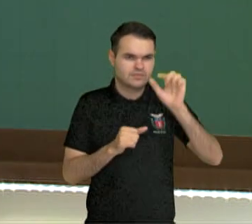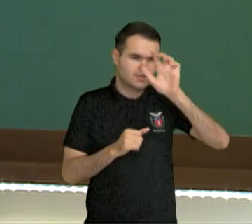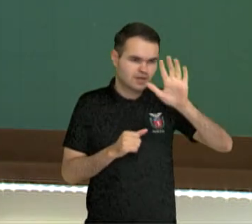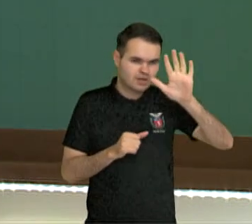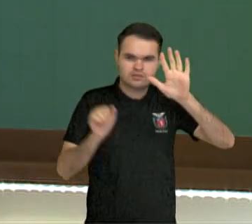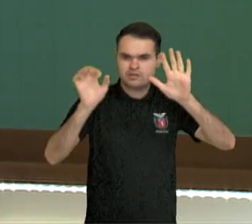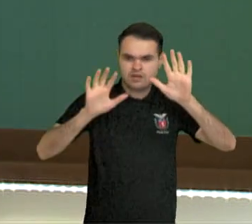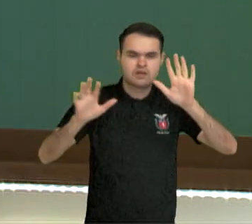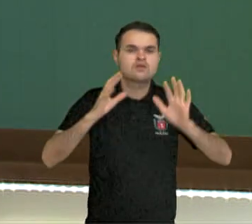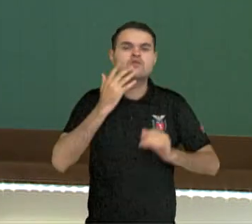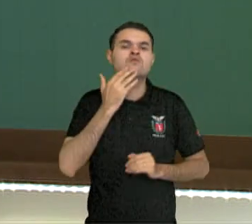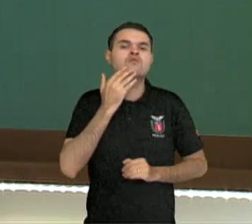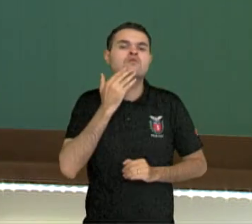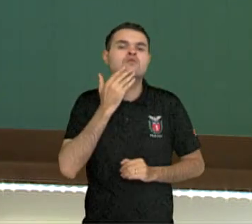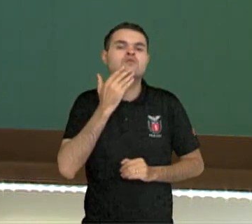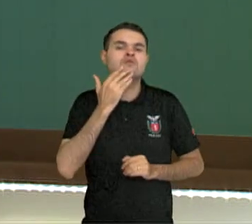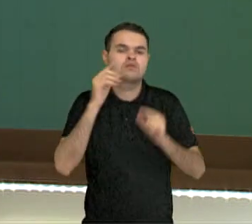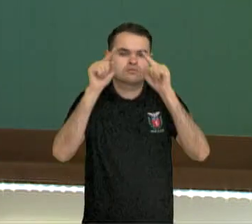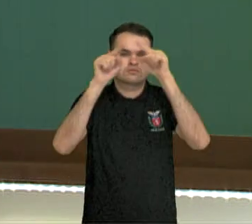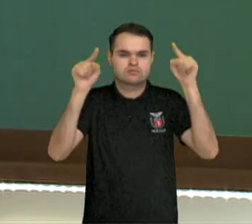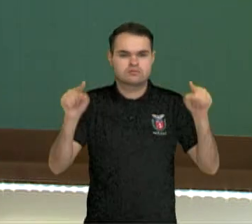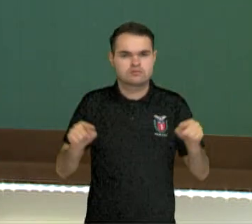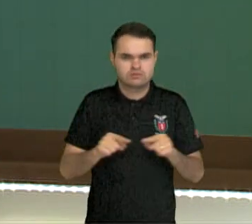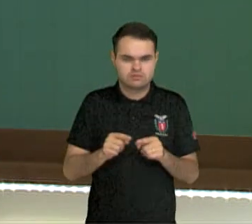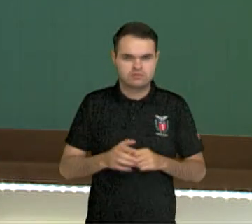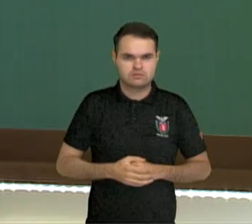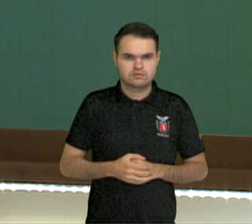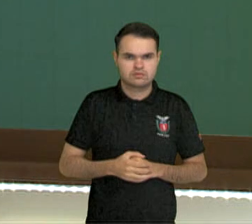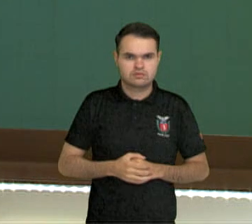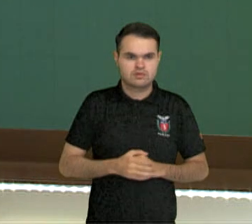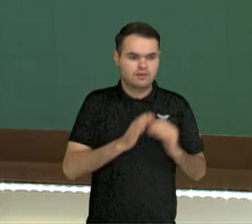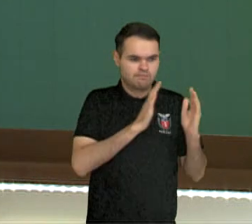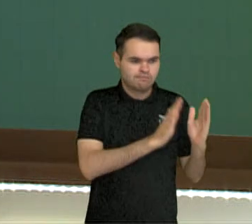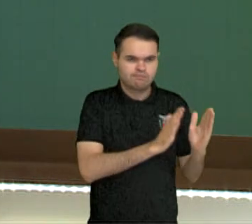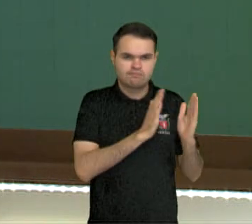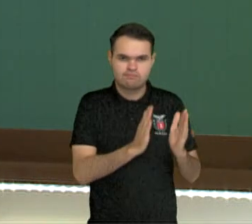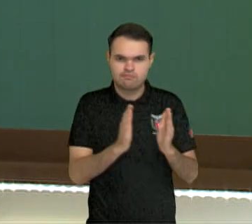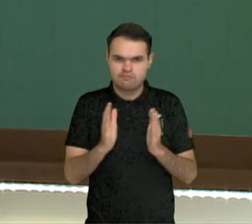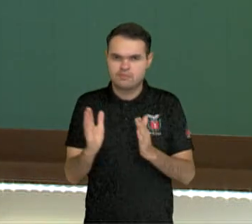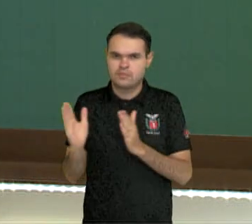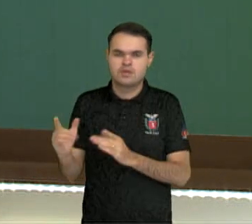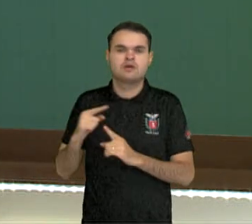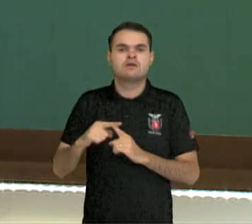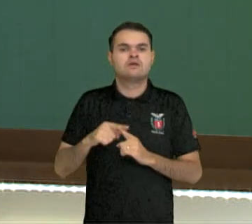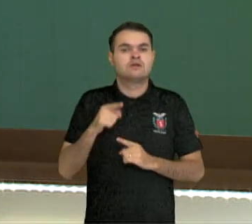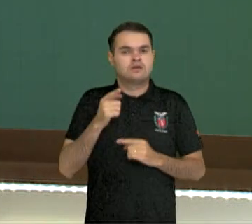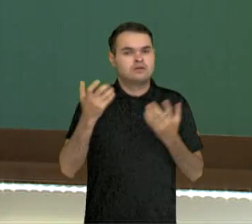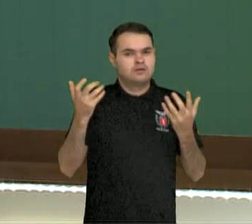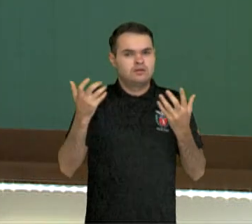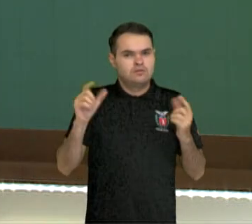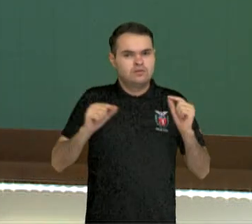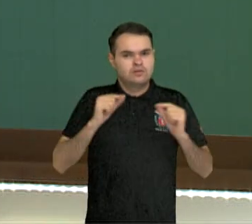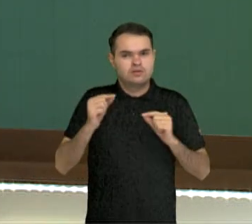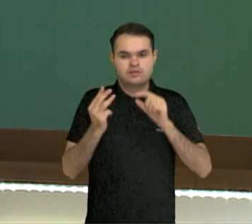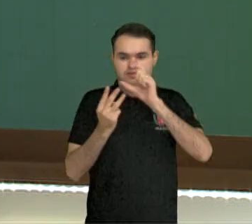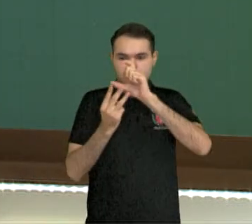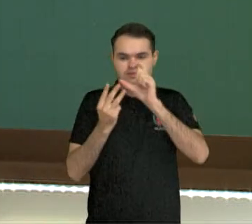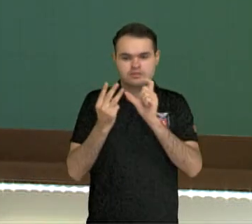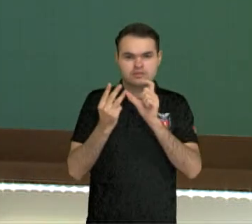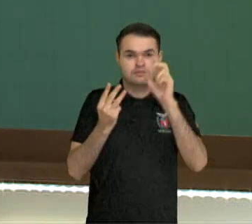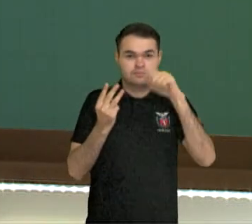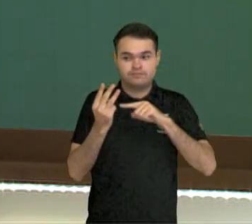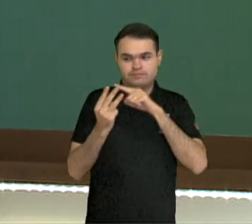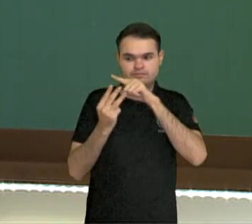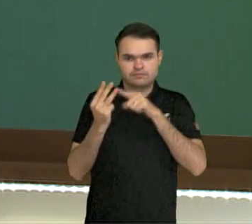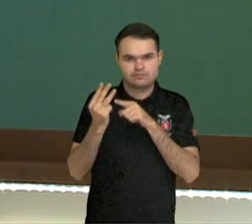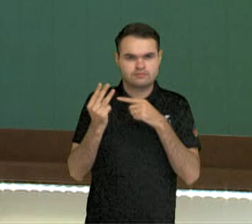com a cor do polígono. Então, nós vamos determinar por partes, tá? Porque ele quer o trinômio. Trinômio são 3 termos. Então, eu